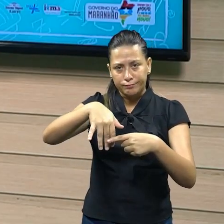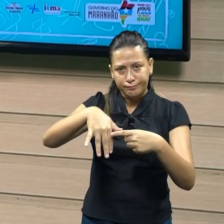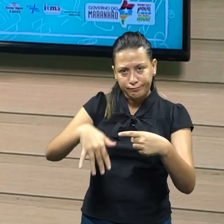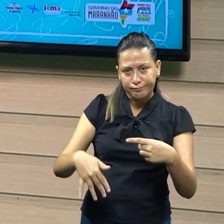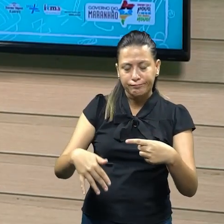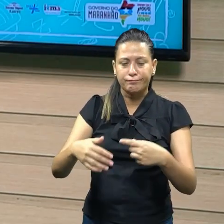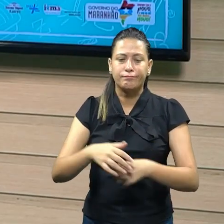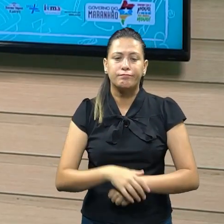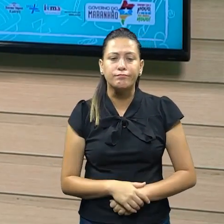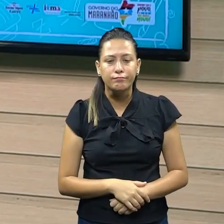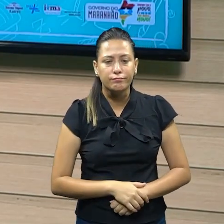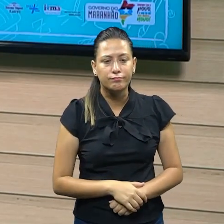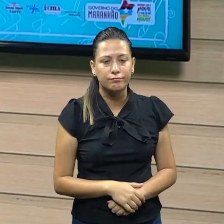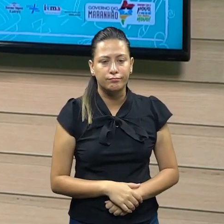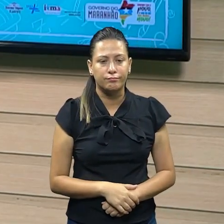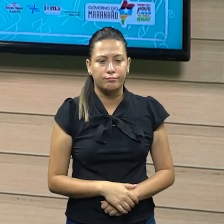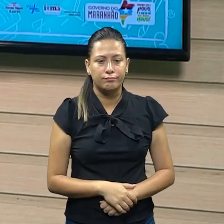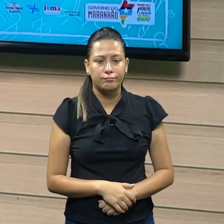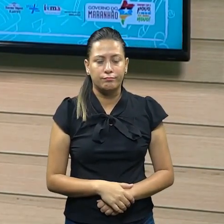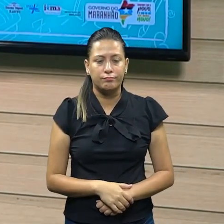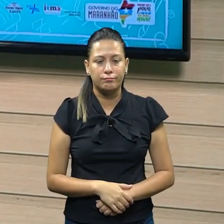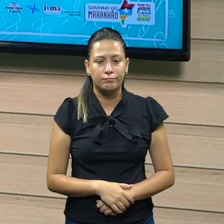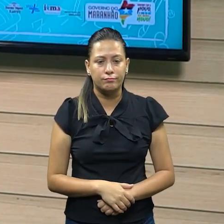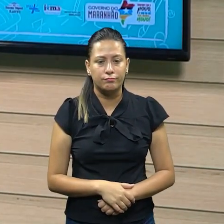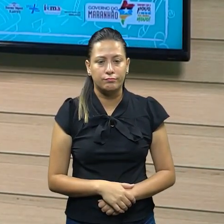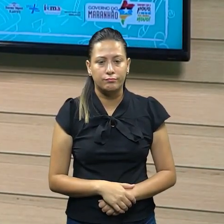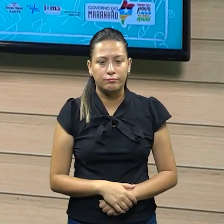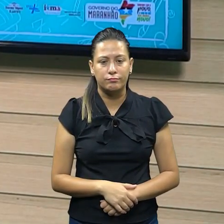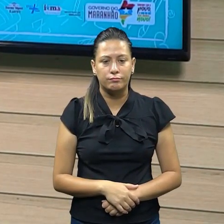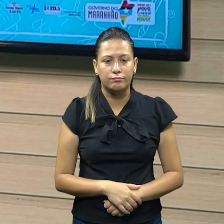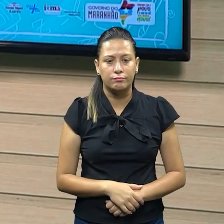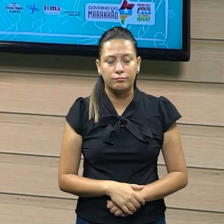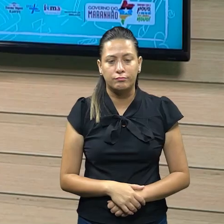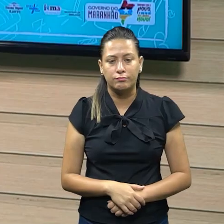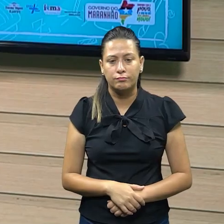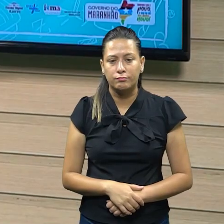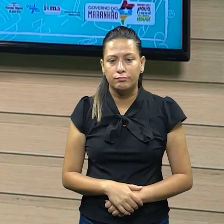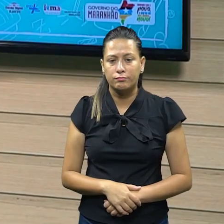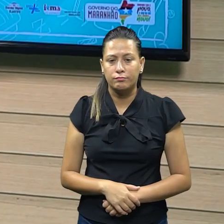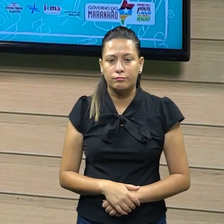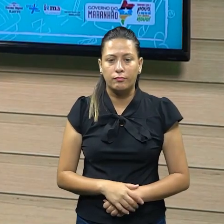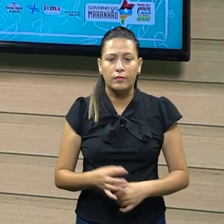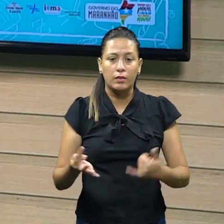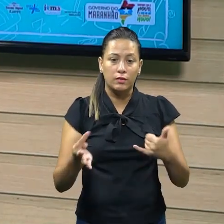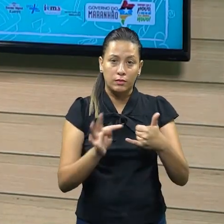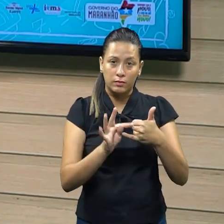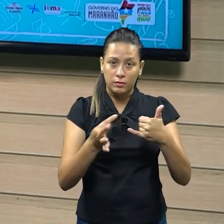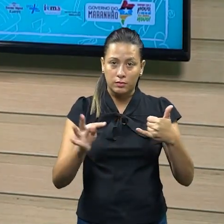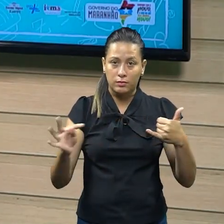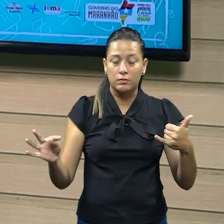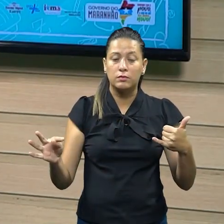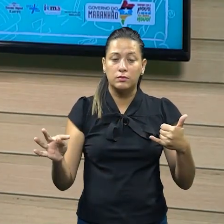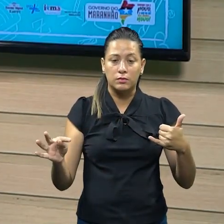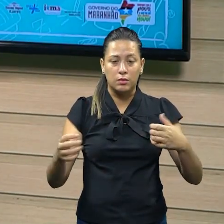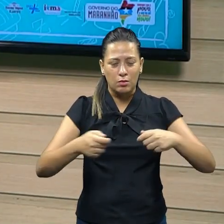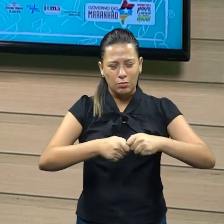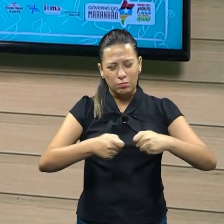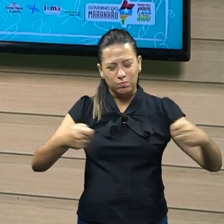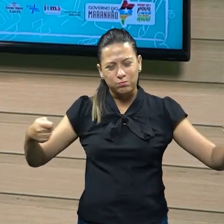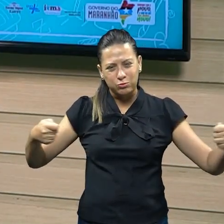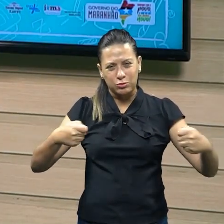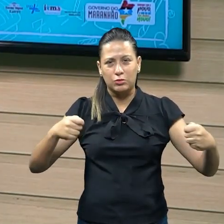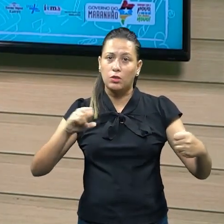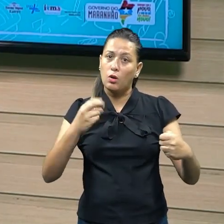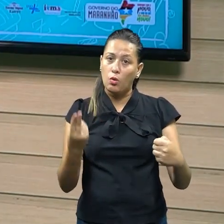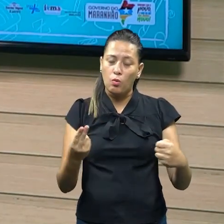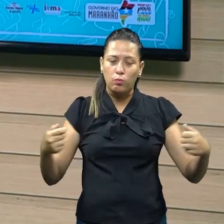exposto, tá, o nosso condutor. Alta tensão ou pressão, tá? Esticar